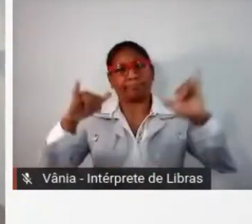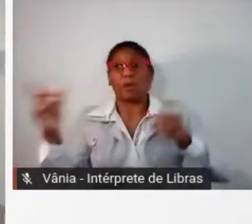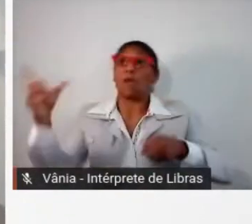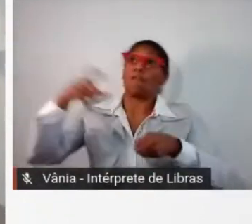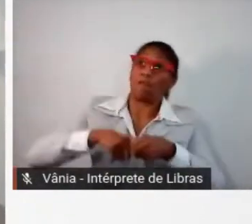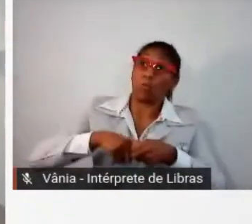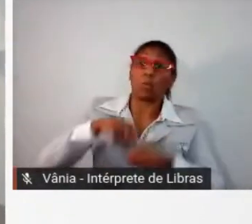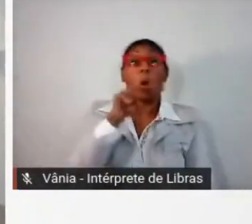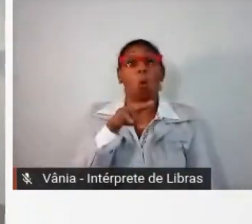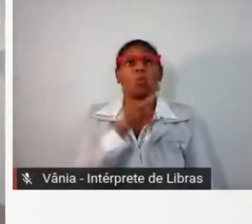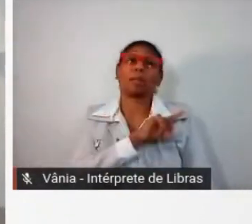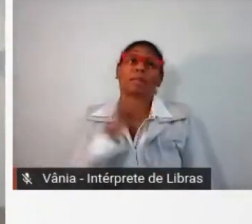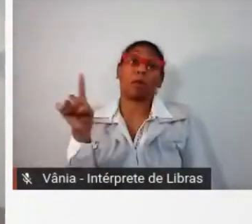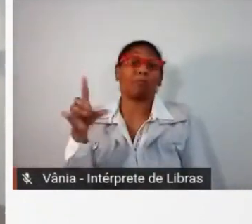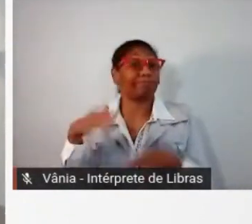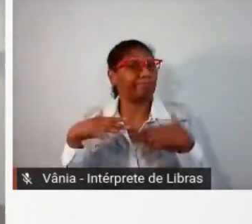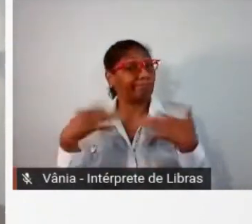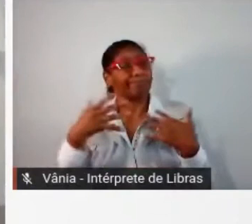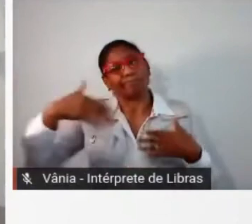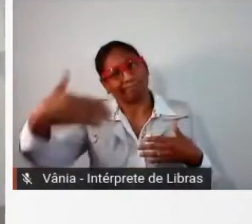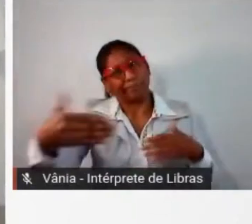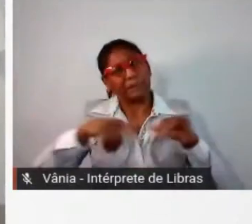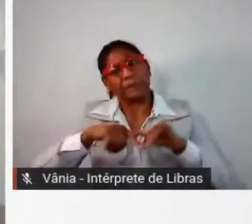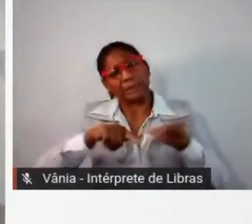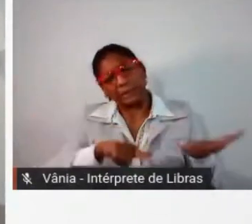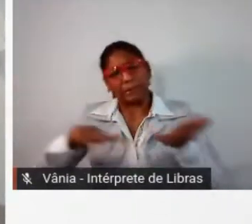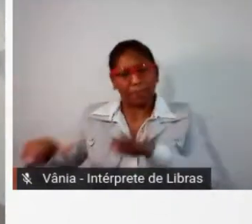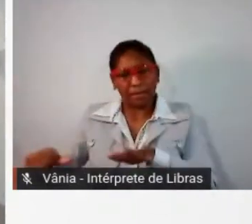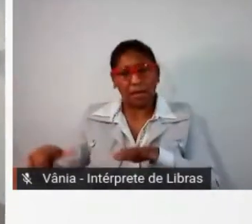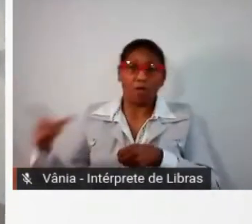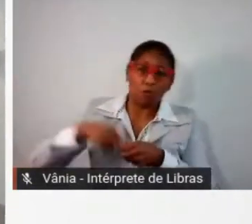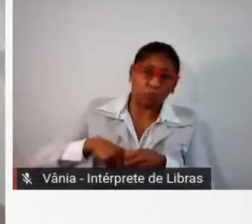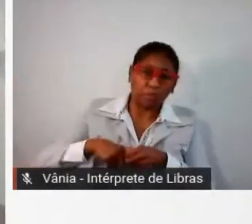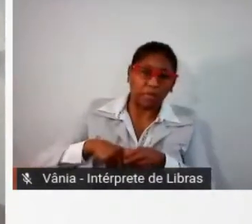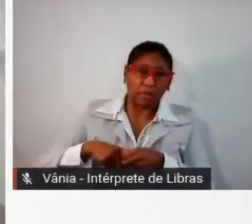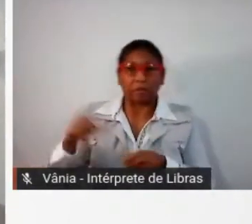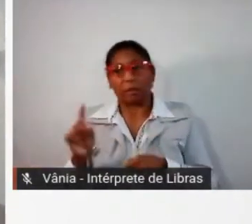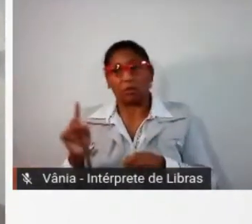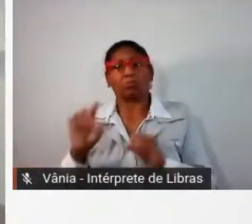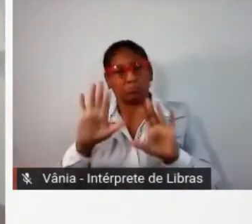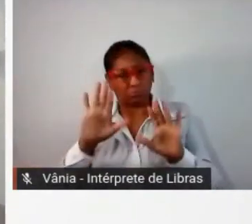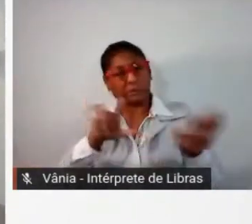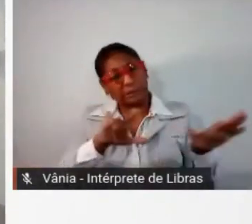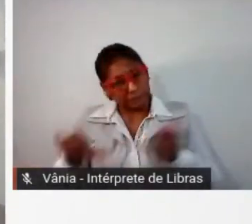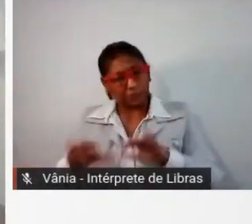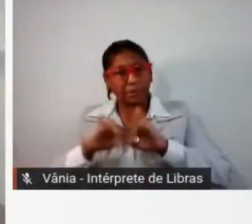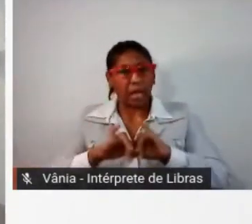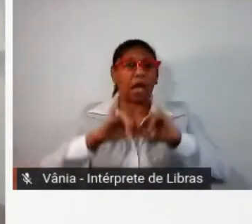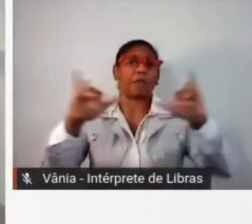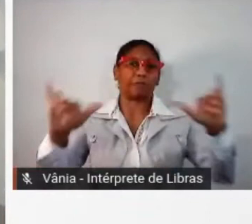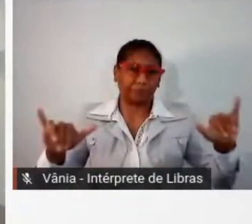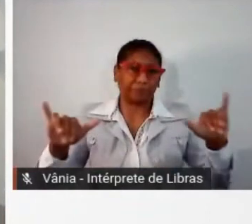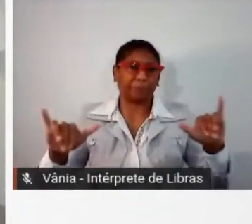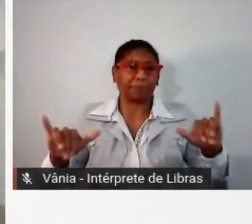próximas semanas, ao longo dessa semana, ou seja, se vamos retornar ou não nas próximas semanas, a gente pretende, até